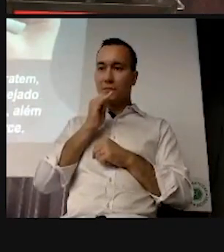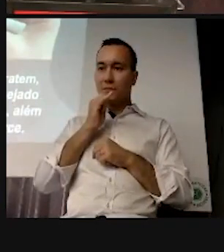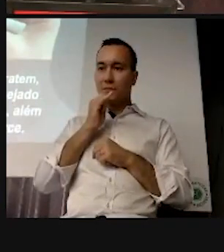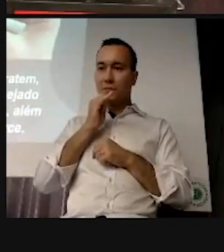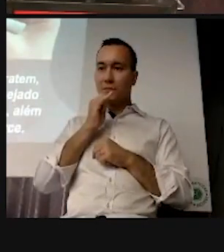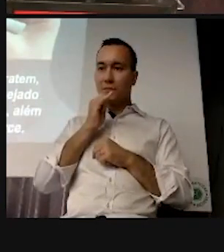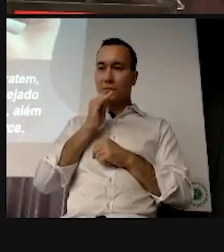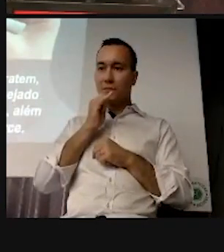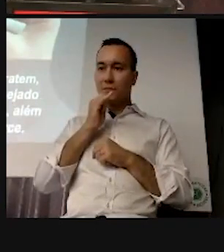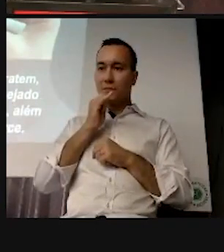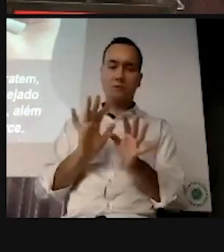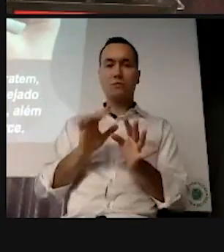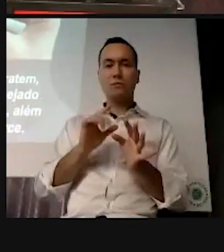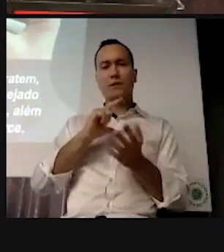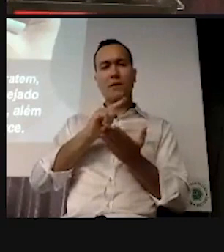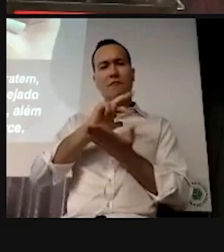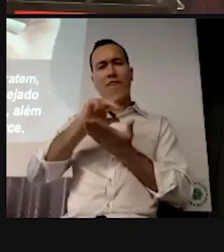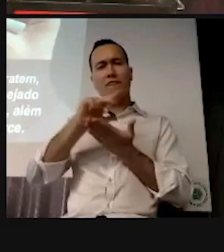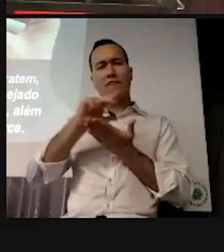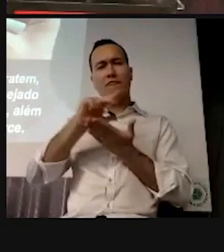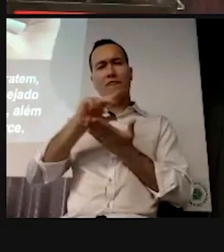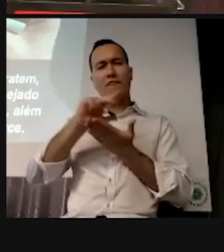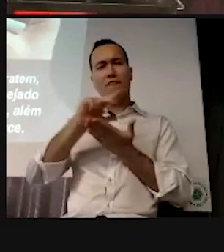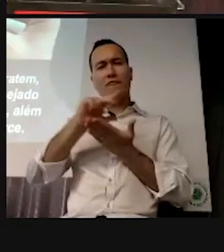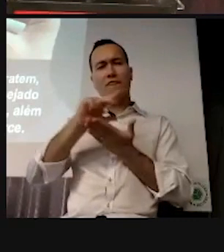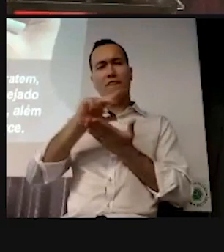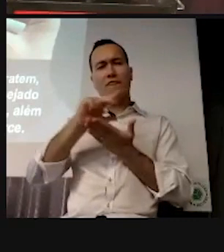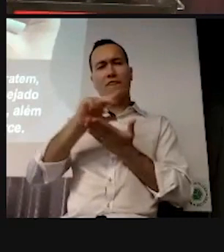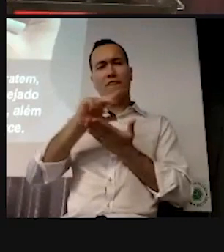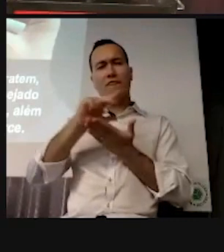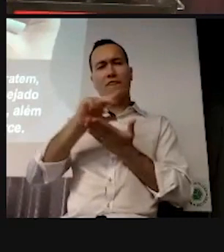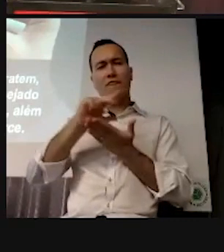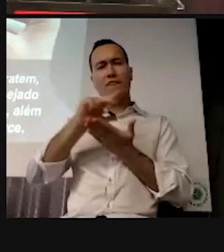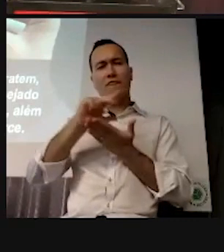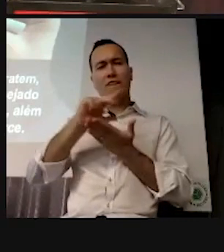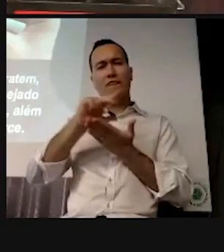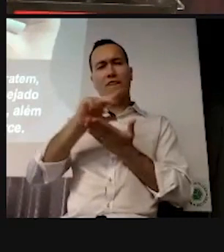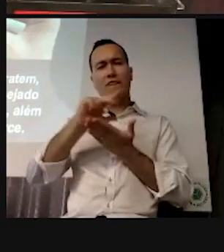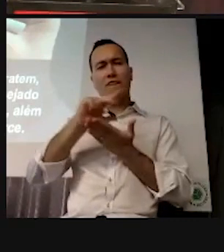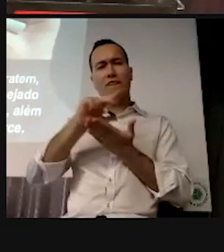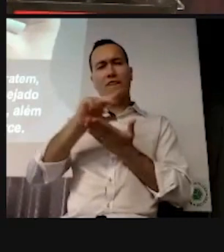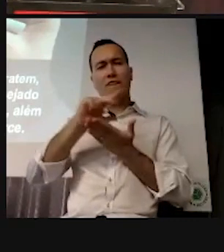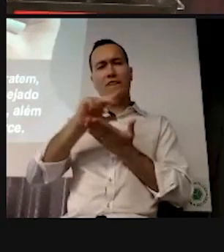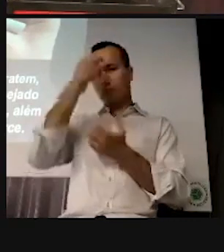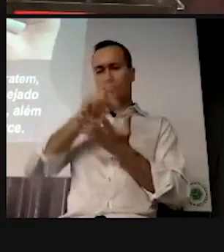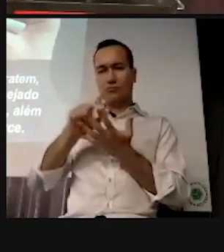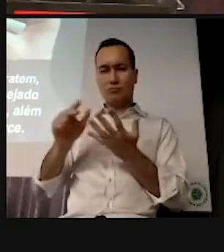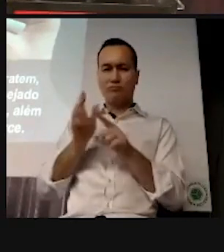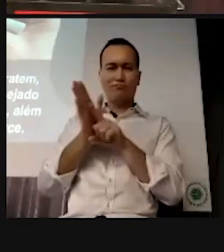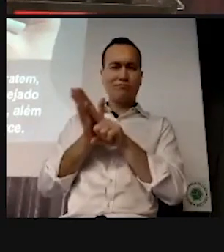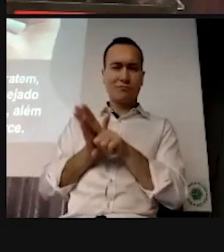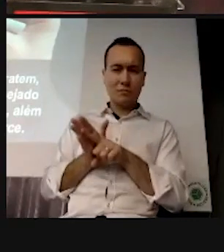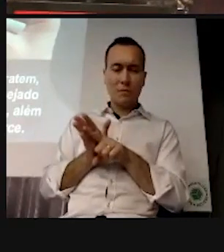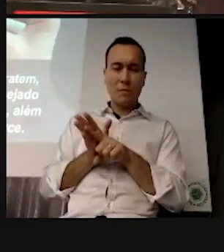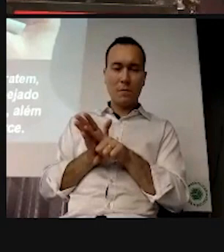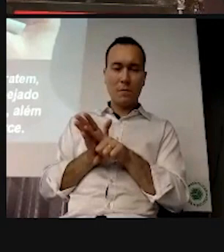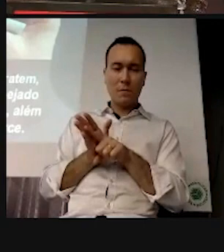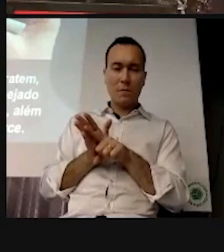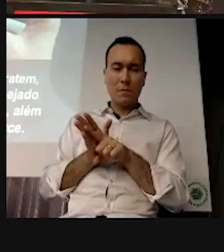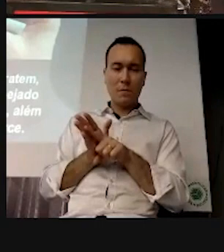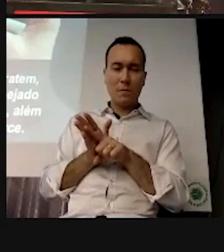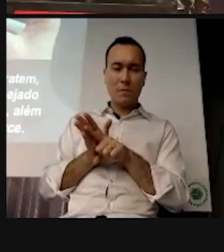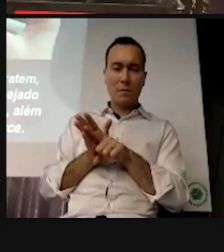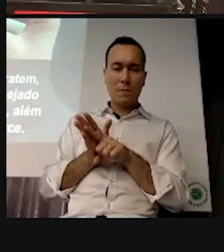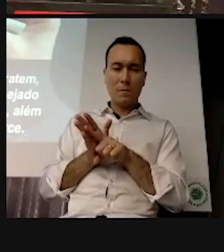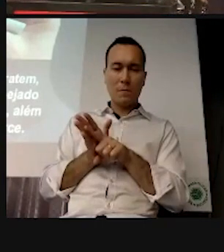a responsabilidade é das pessoas, não é do RH. Então, acho que já temos bons exemplos disso acontecendo. Outro tema